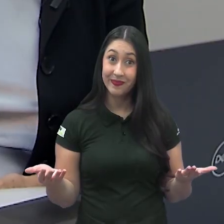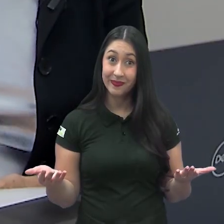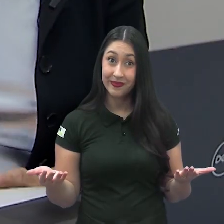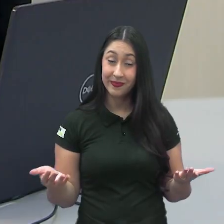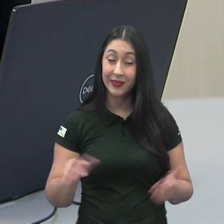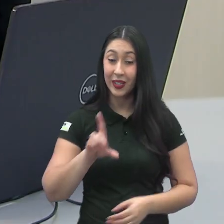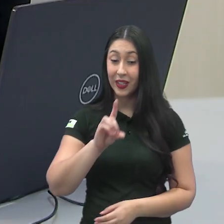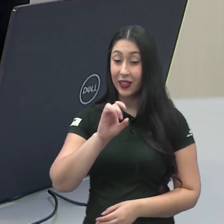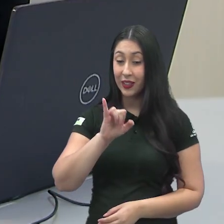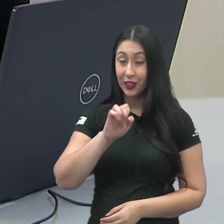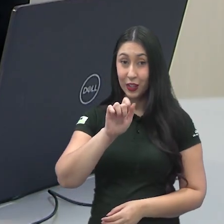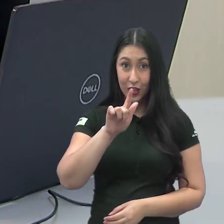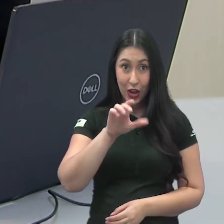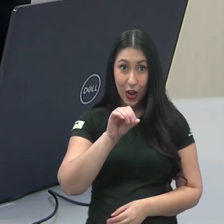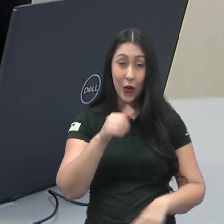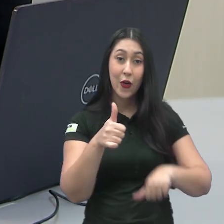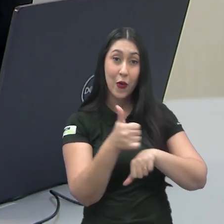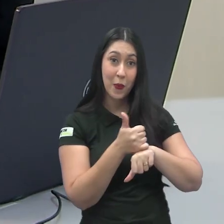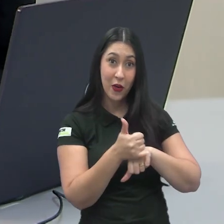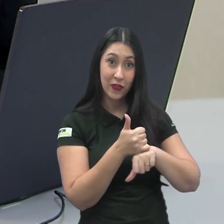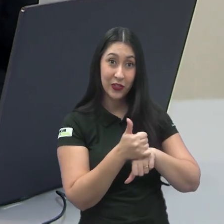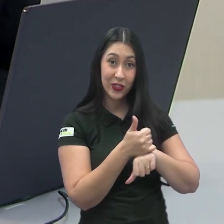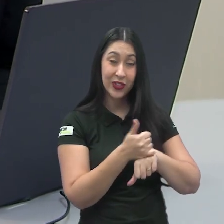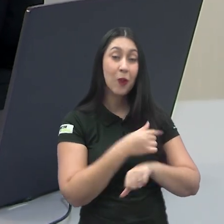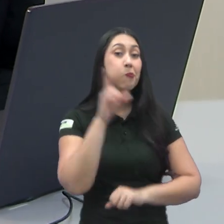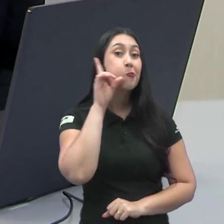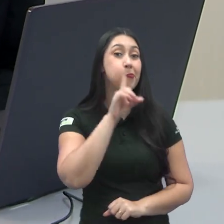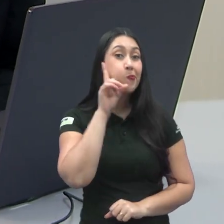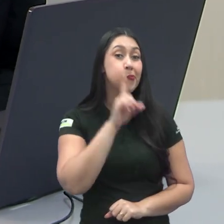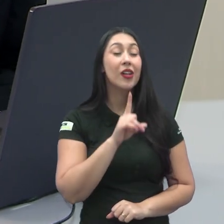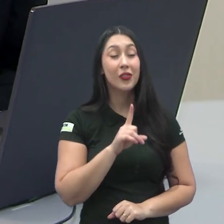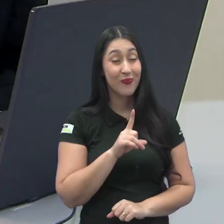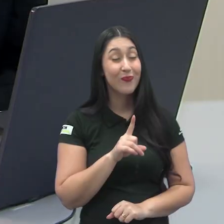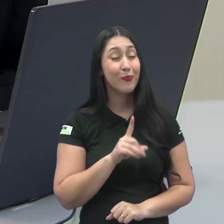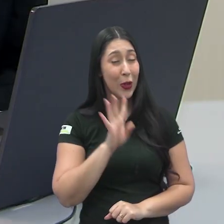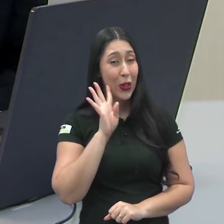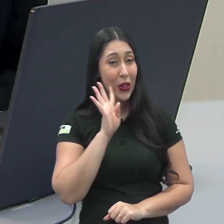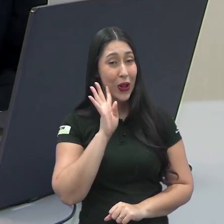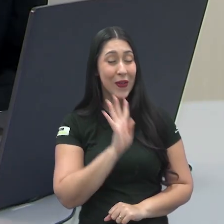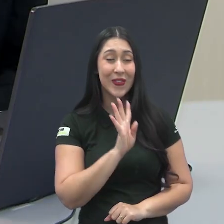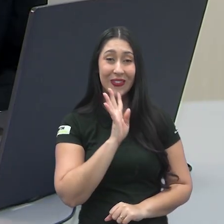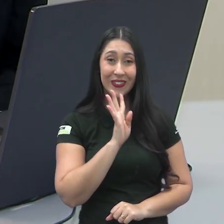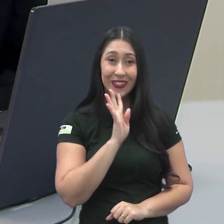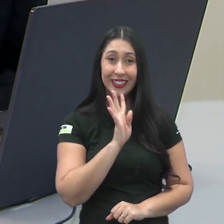Então, pessoal, Diego, que é um dos agentes, né, representante dos Estados Unidos aqui, foi bem legal a gente conhecer um